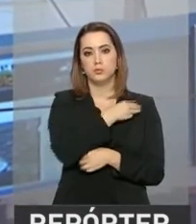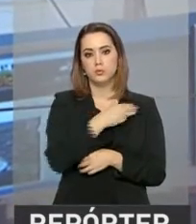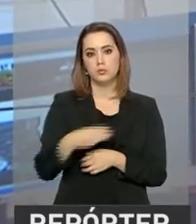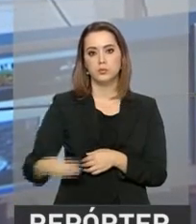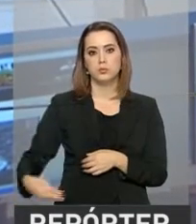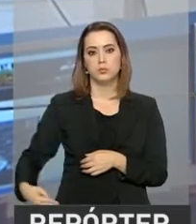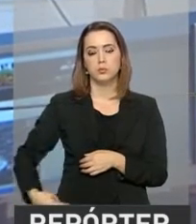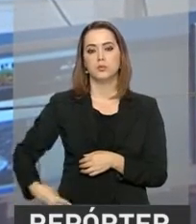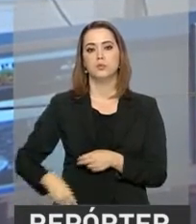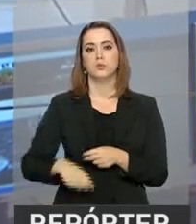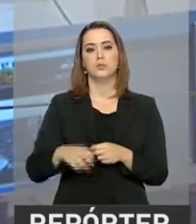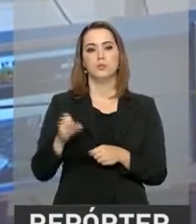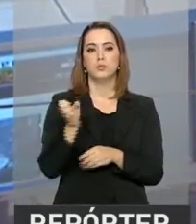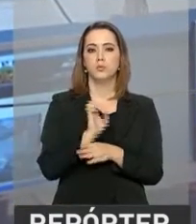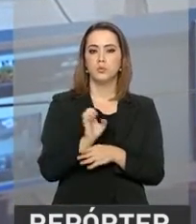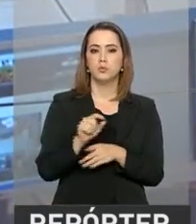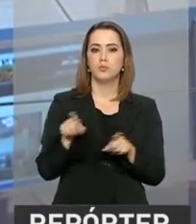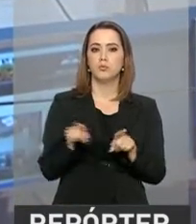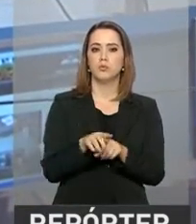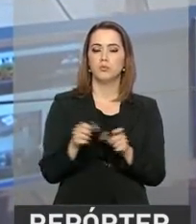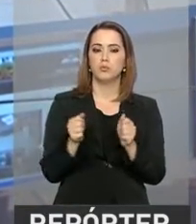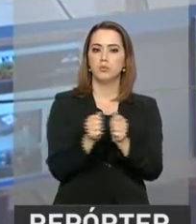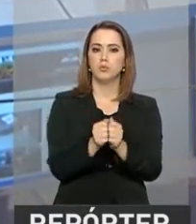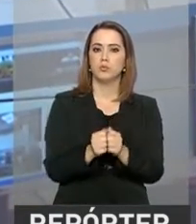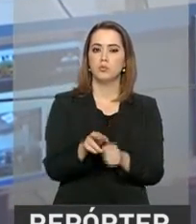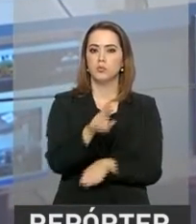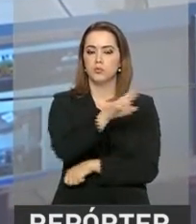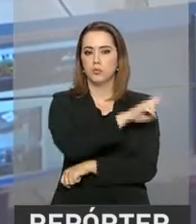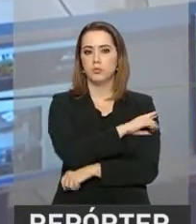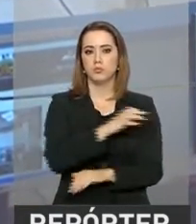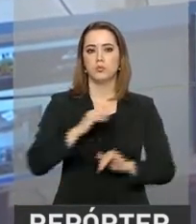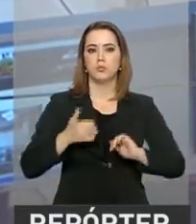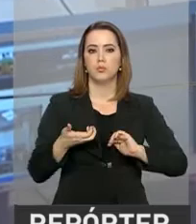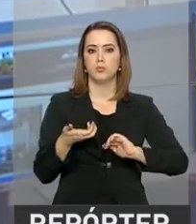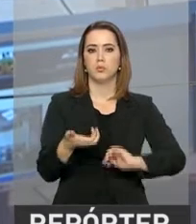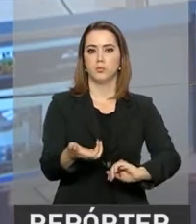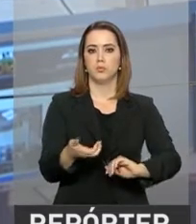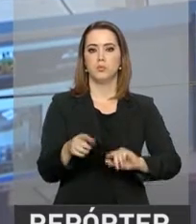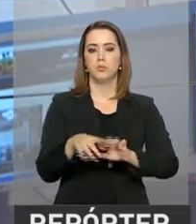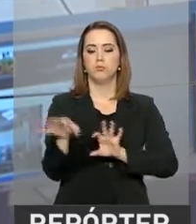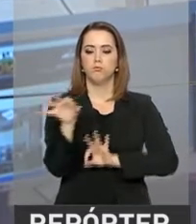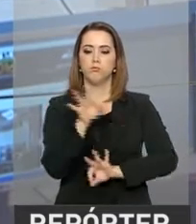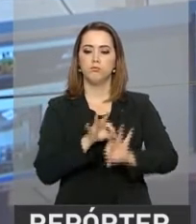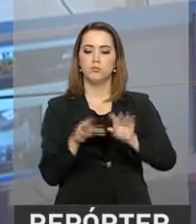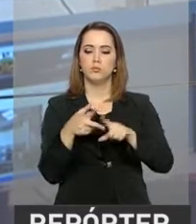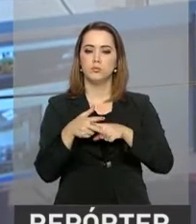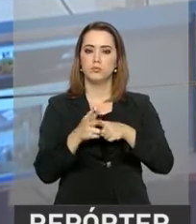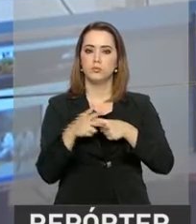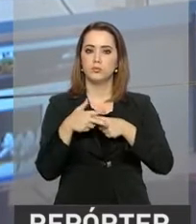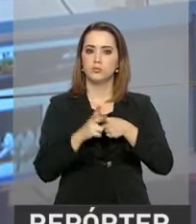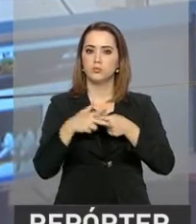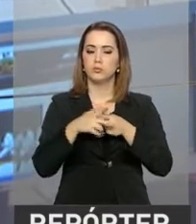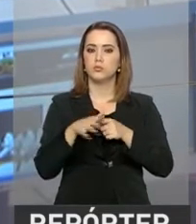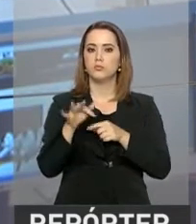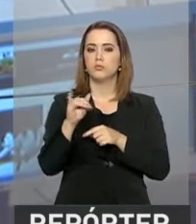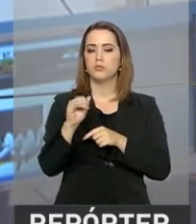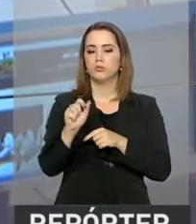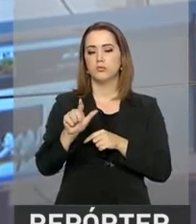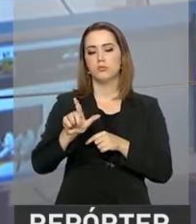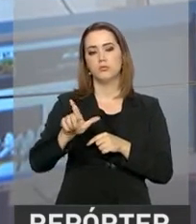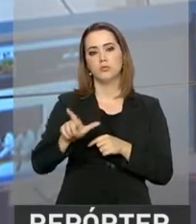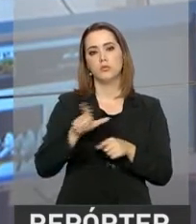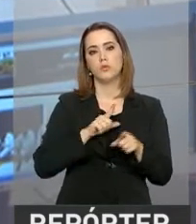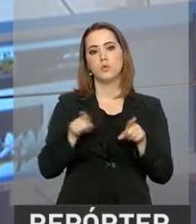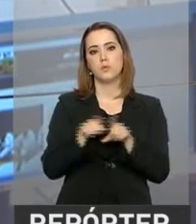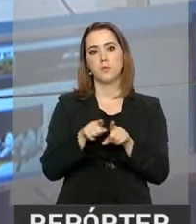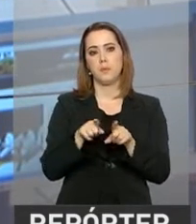representantes do Congresso para discutir o ajuste fiscal e outros temas de interesse do governo. O encontro é na capital paulista. Leonardo Meira